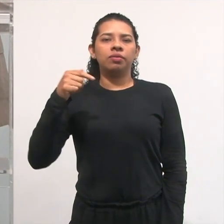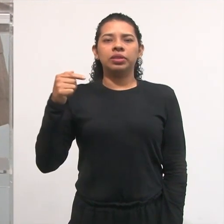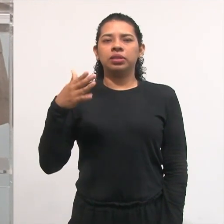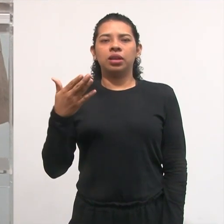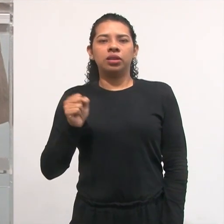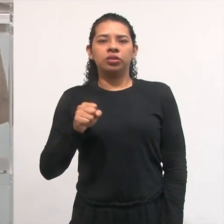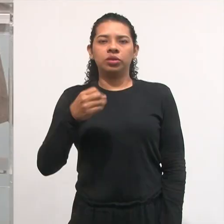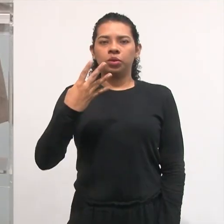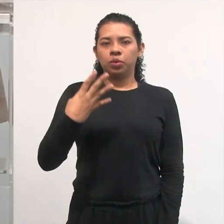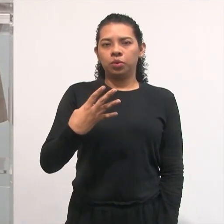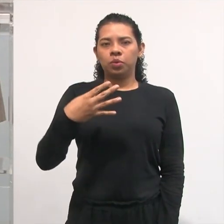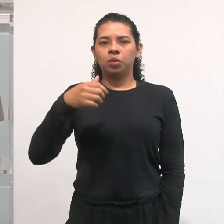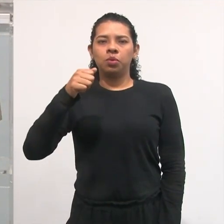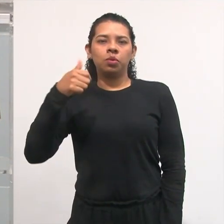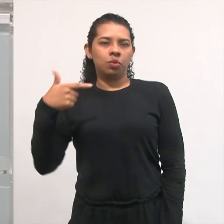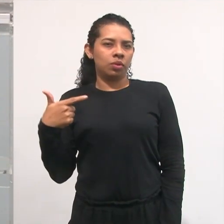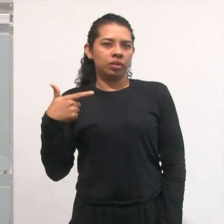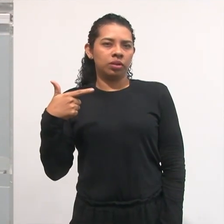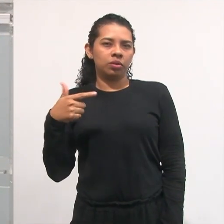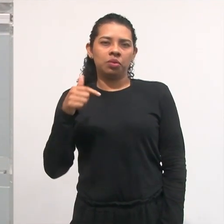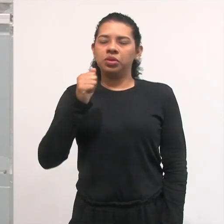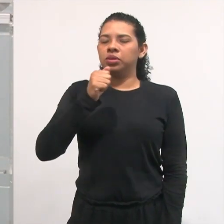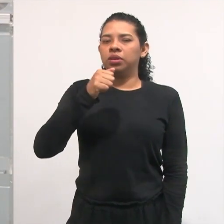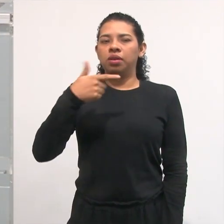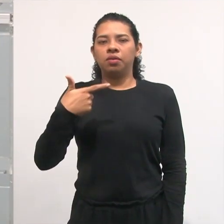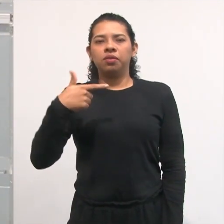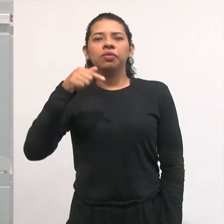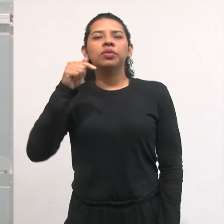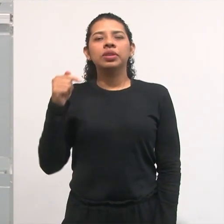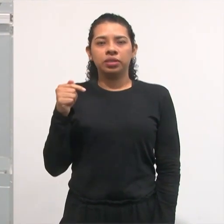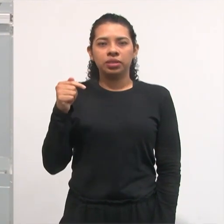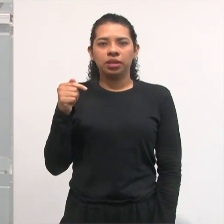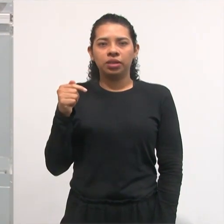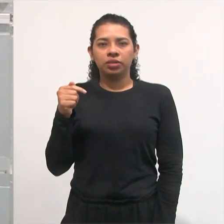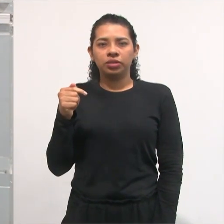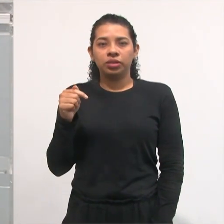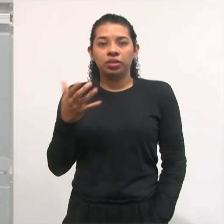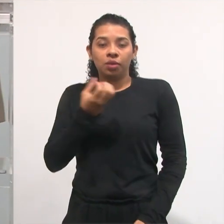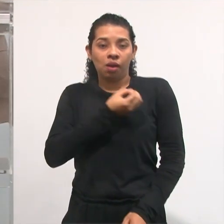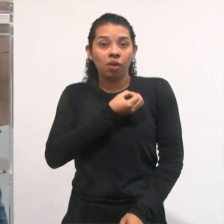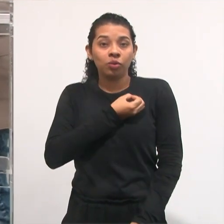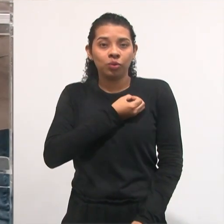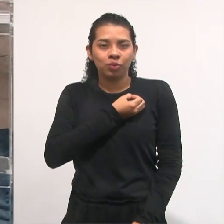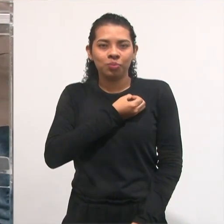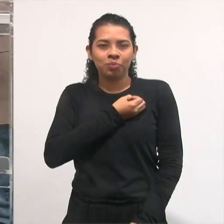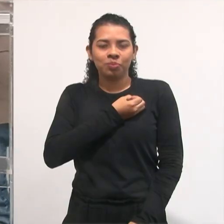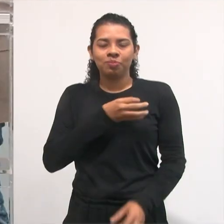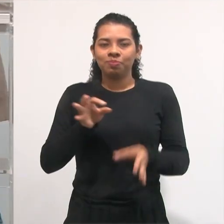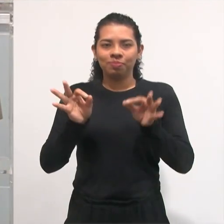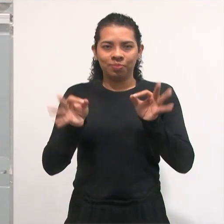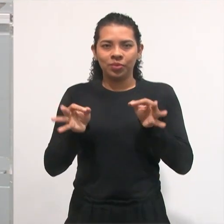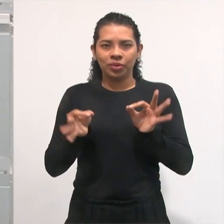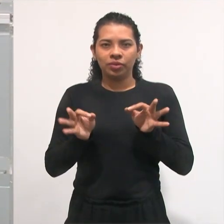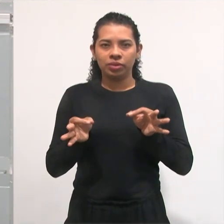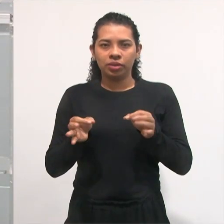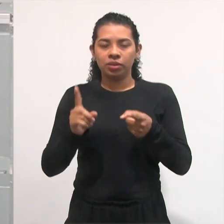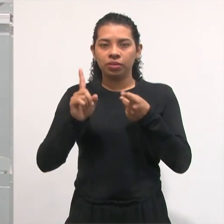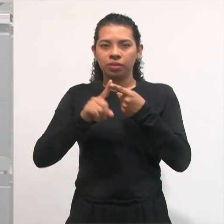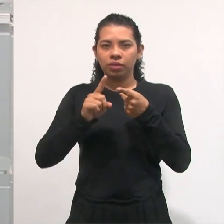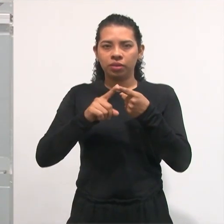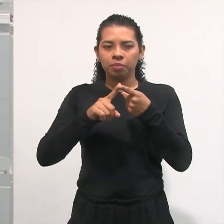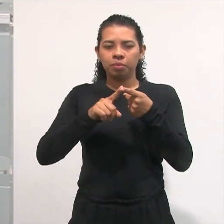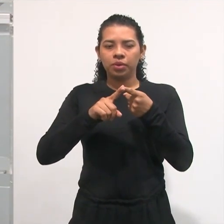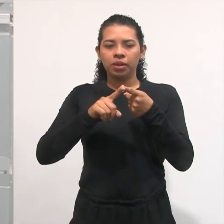entendeu? Ok? Idade completa, número inteiro, 42, 27. E contínua,